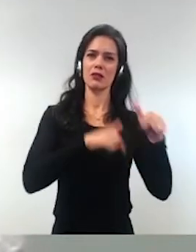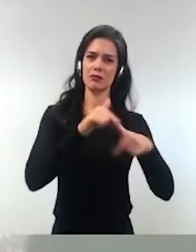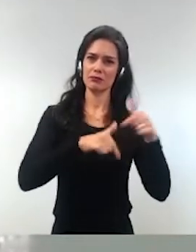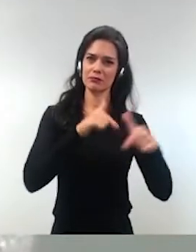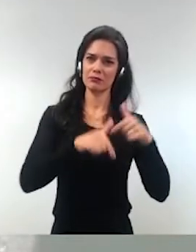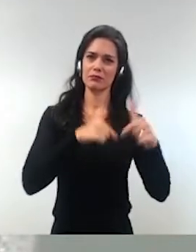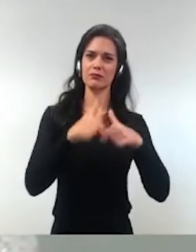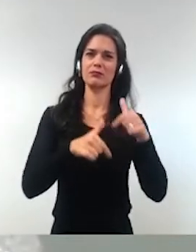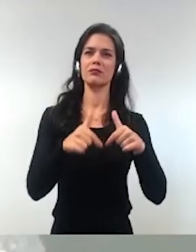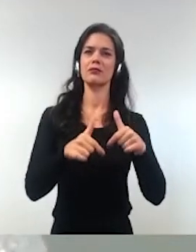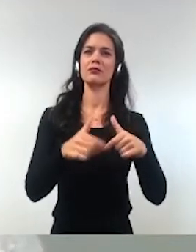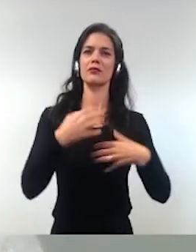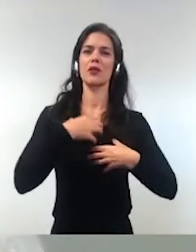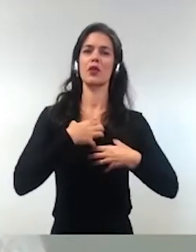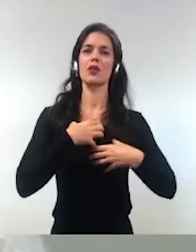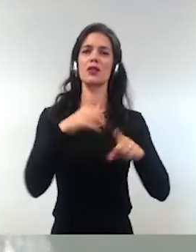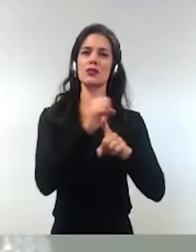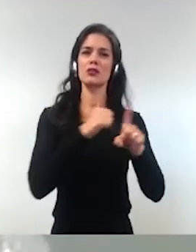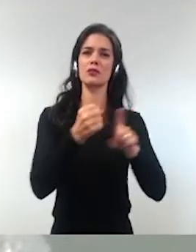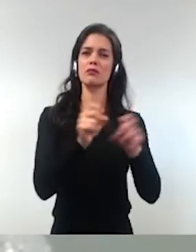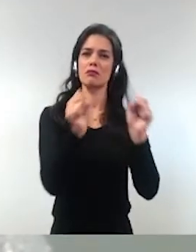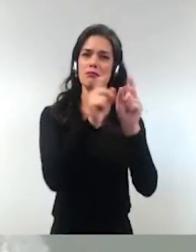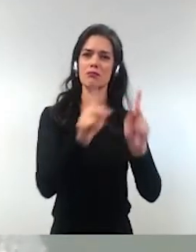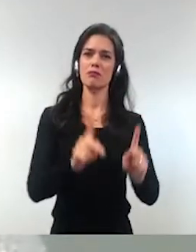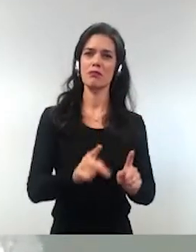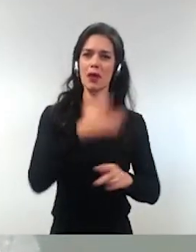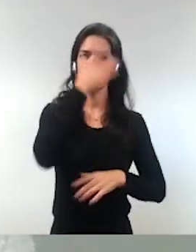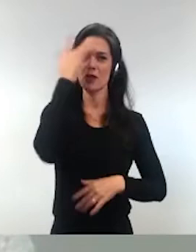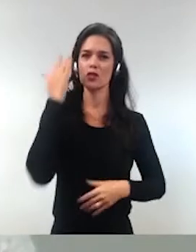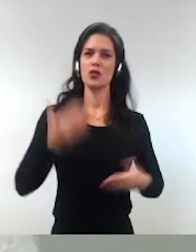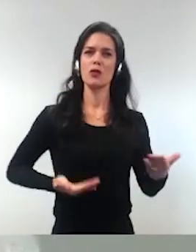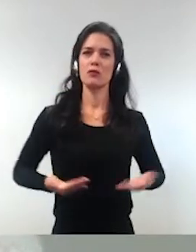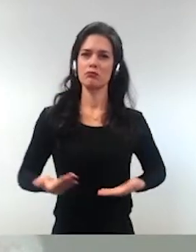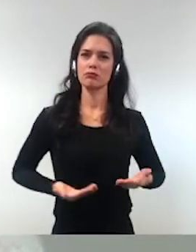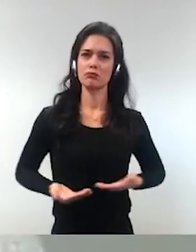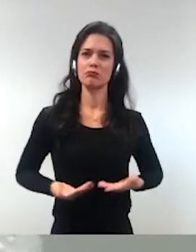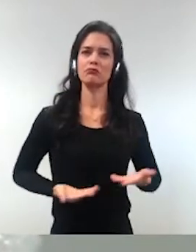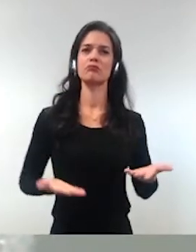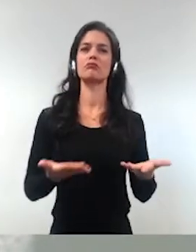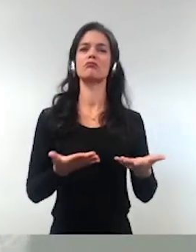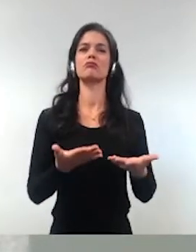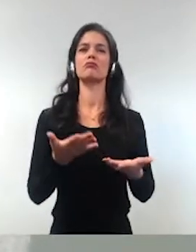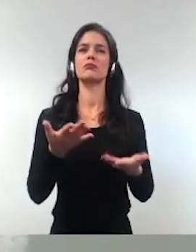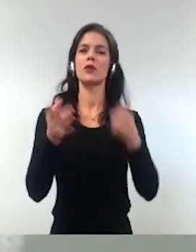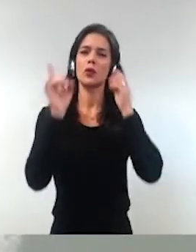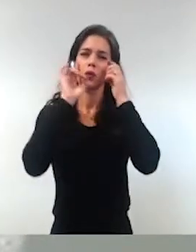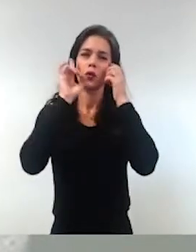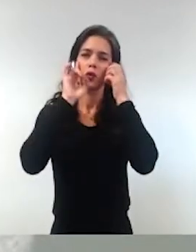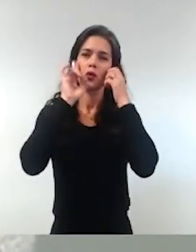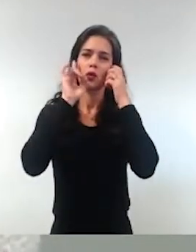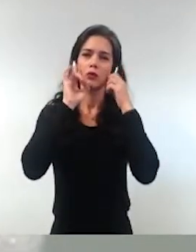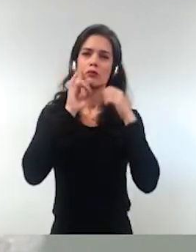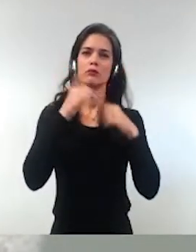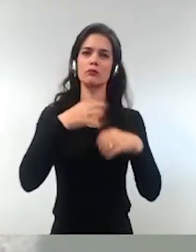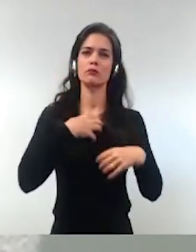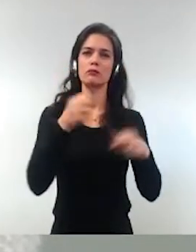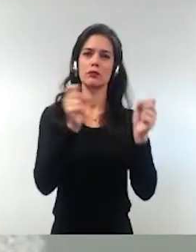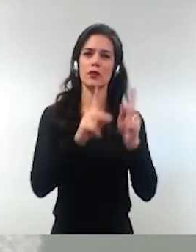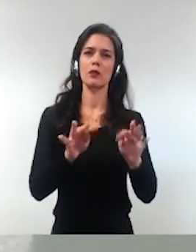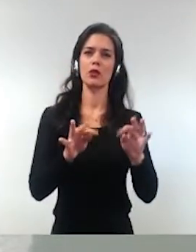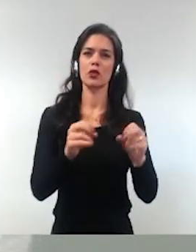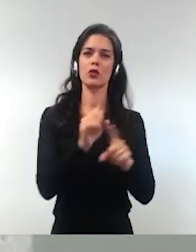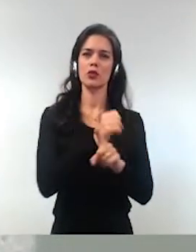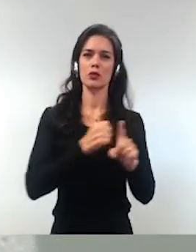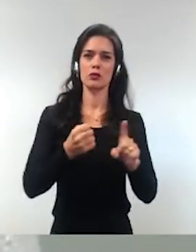uma ideia de paz social para os empregados, para os empregadores e para toda a sociedade. É por isso que